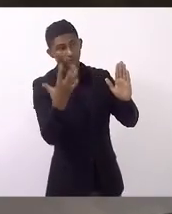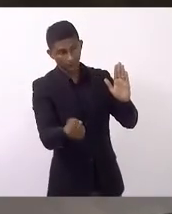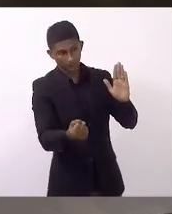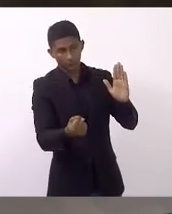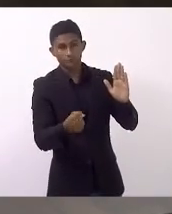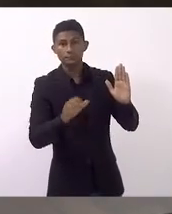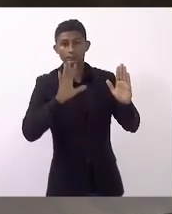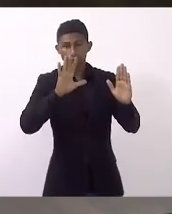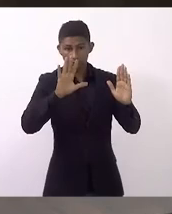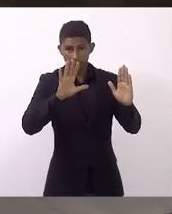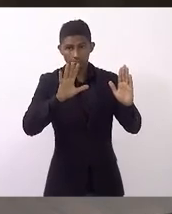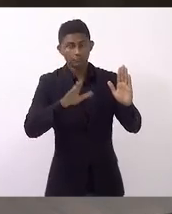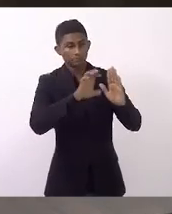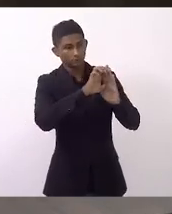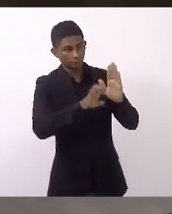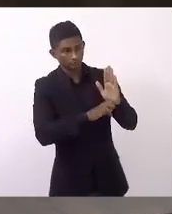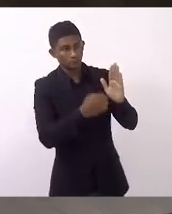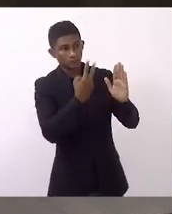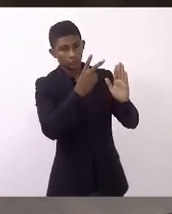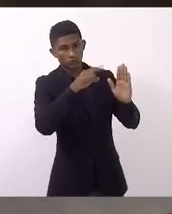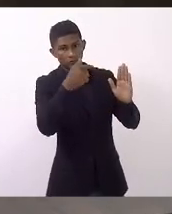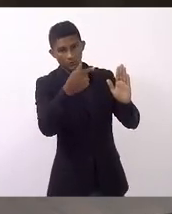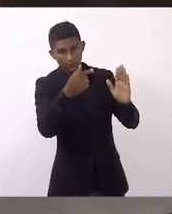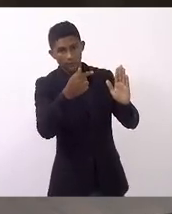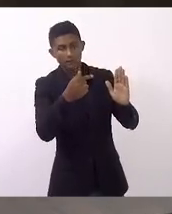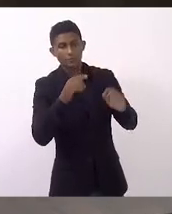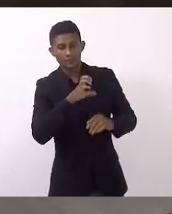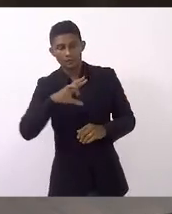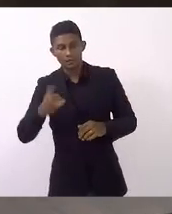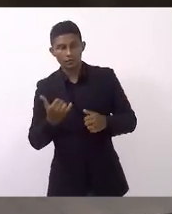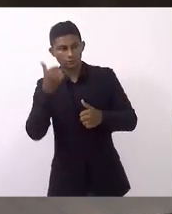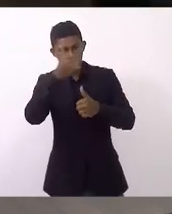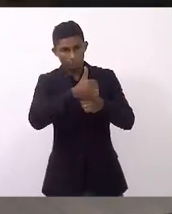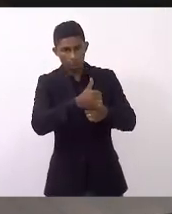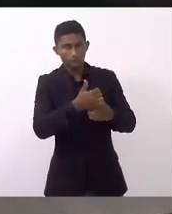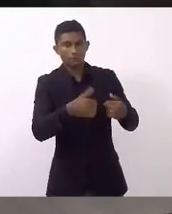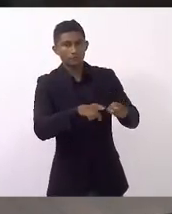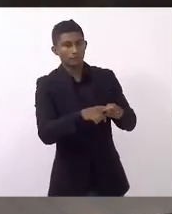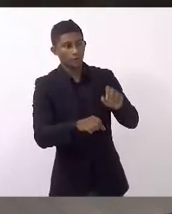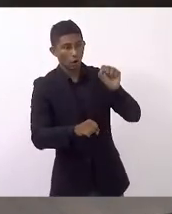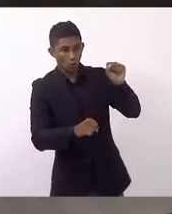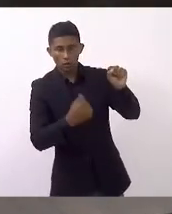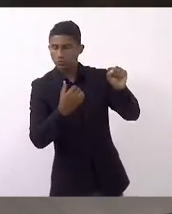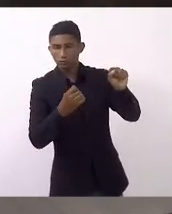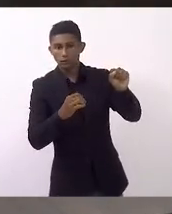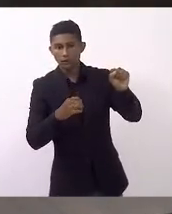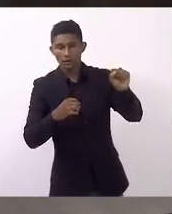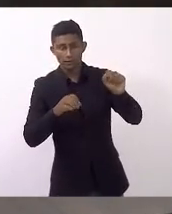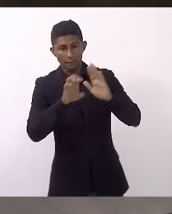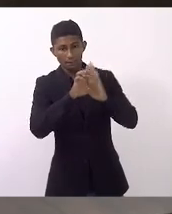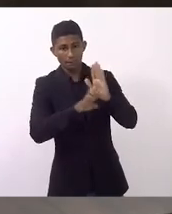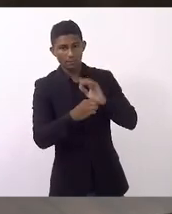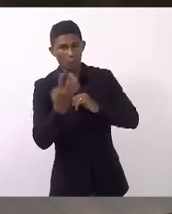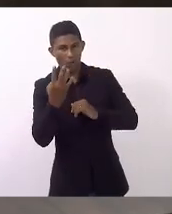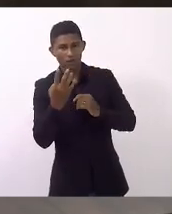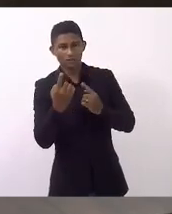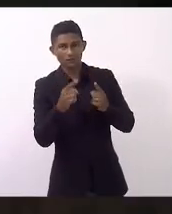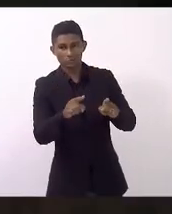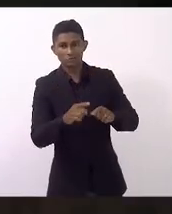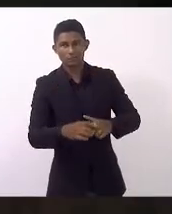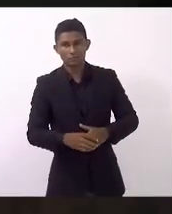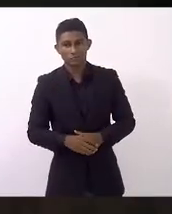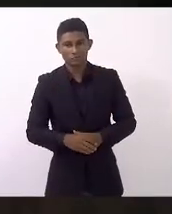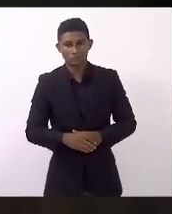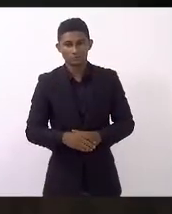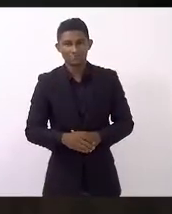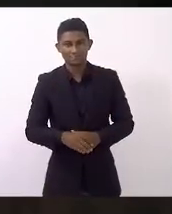E prejudicadas as emendas 2 e 7 pela emenda da CCJ, emenda 8 pela rejeição da emenda 4. Nada como a